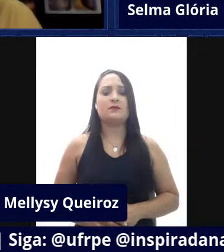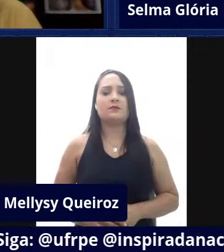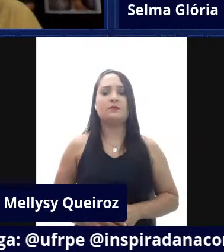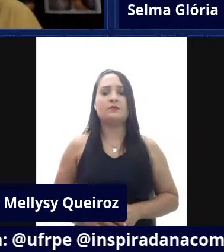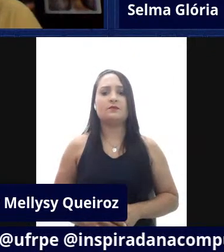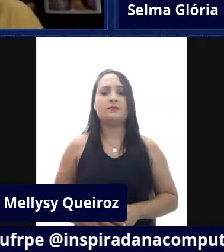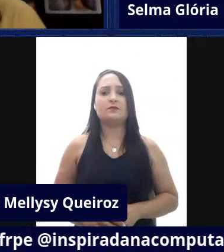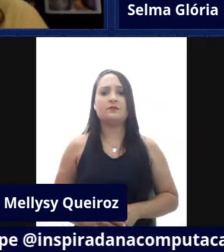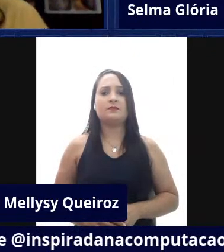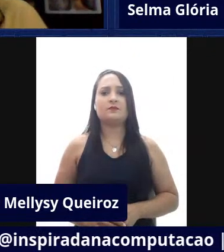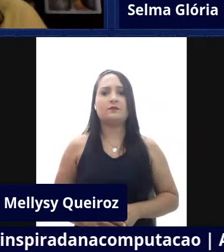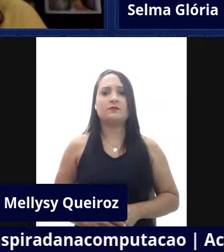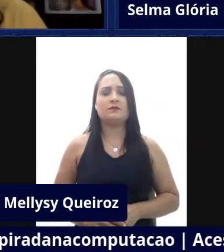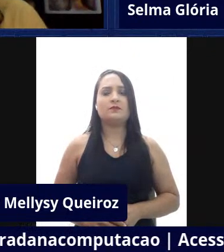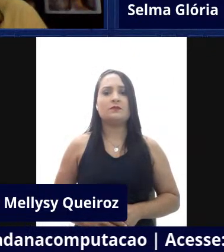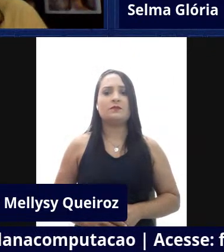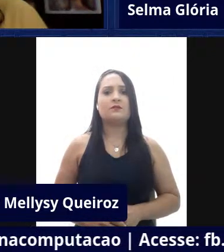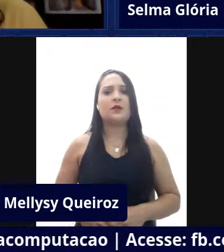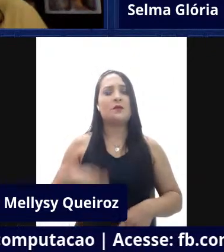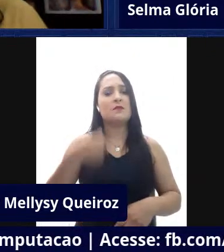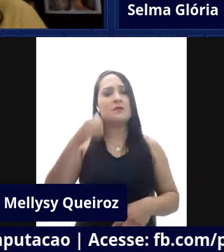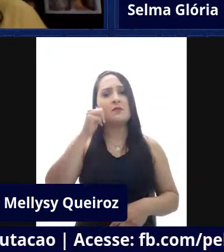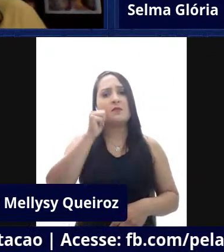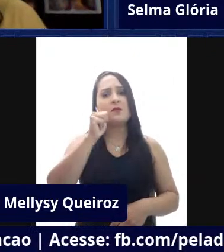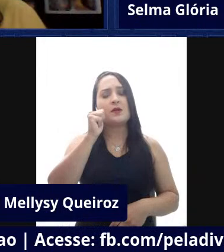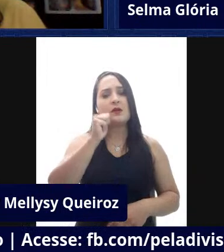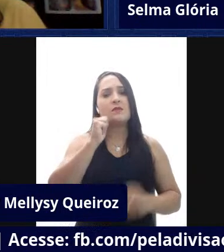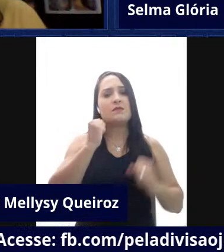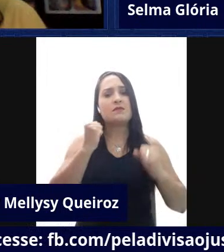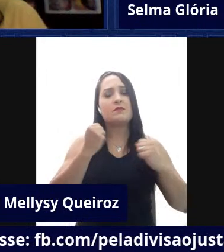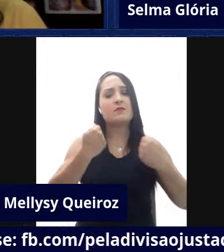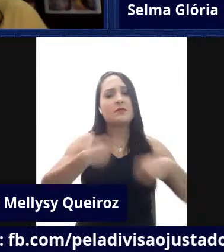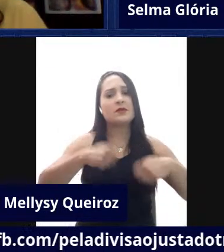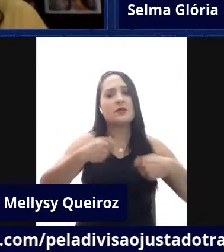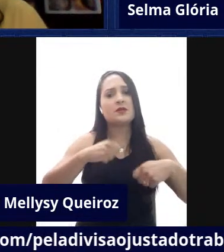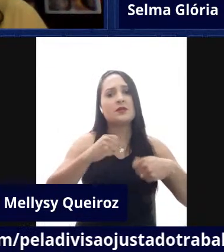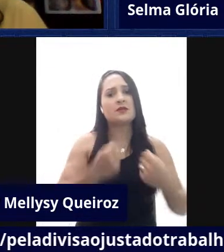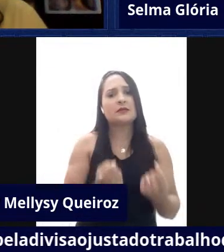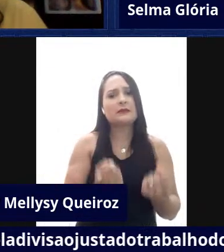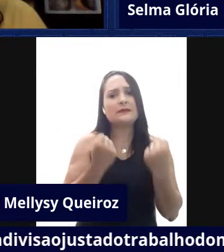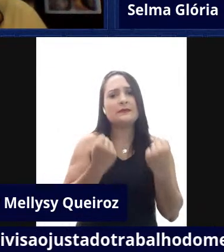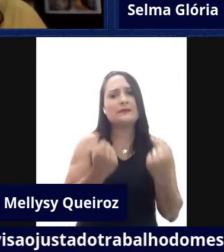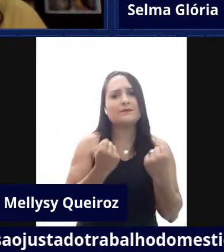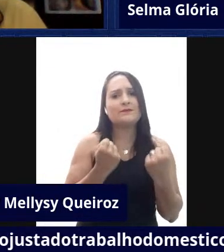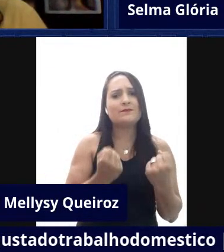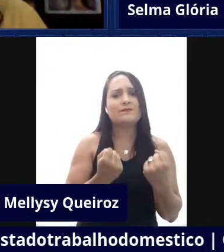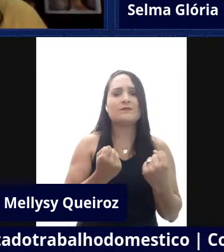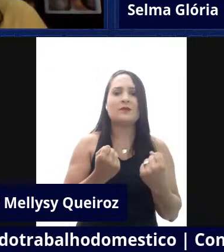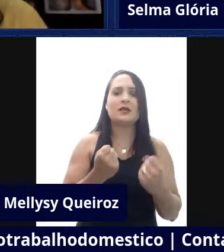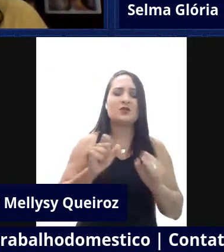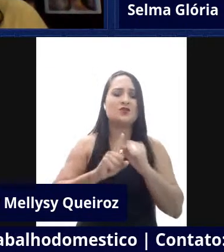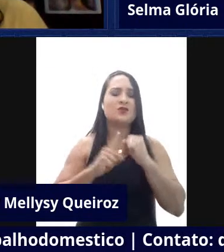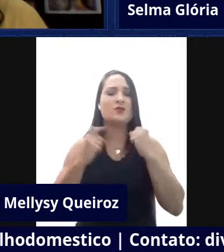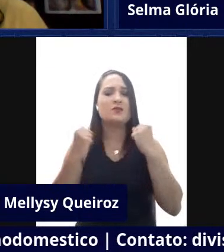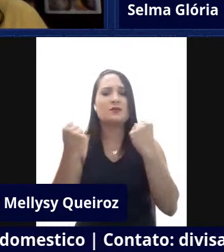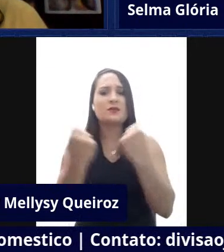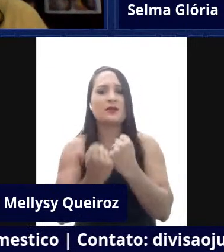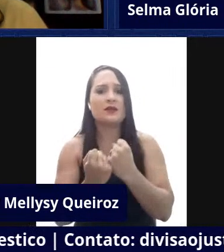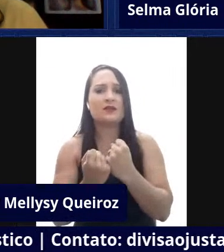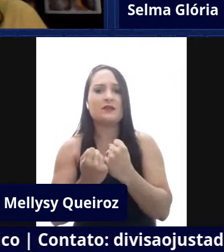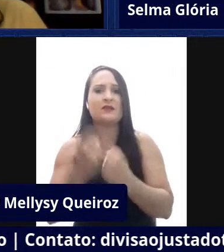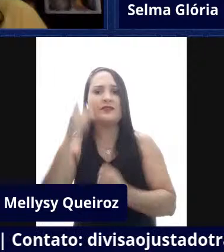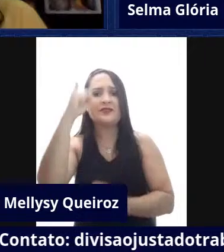de resistência, de resiliência, né, numa sociedade que ela é tão opressora, que ela é tão